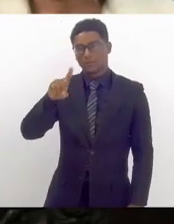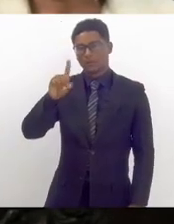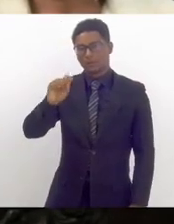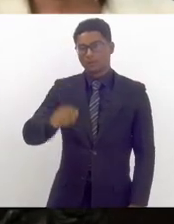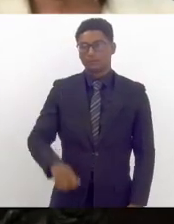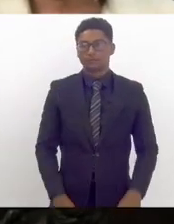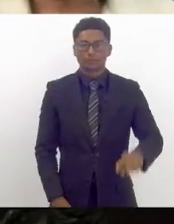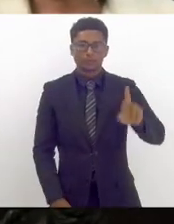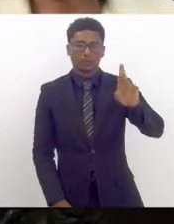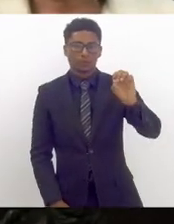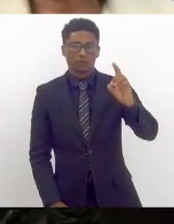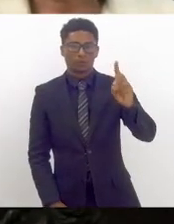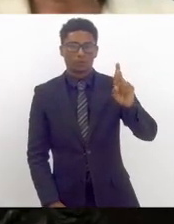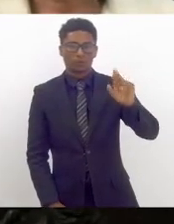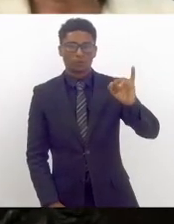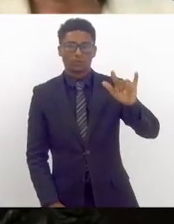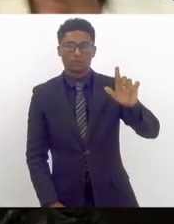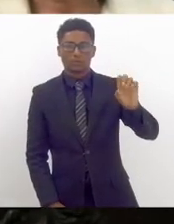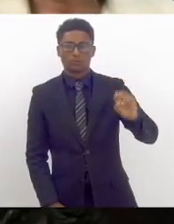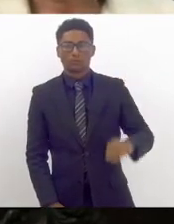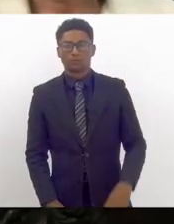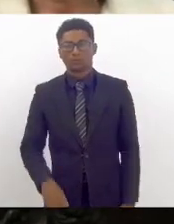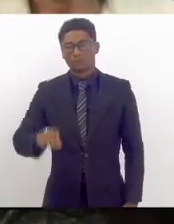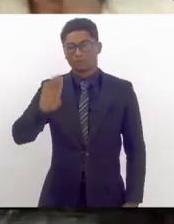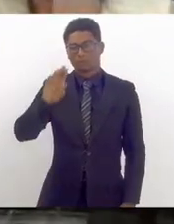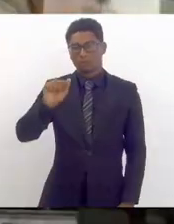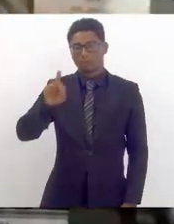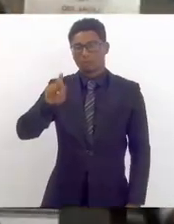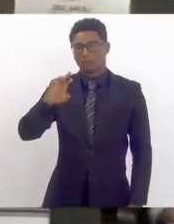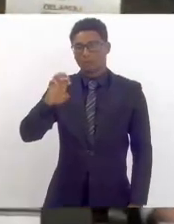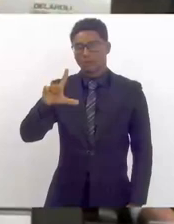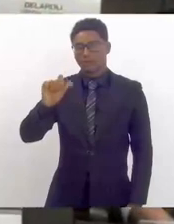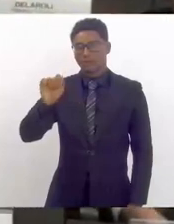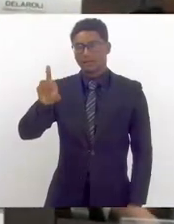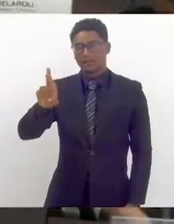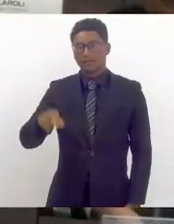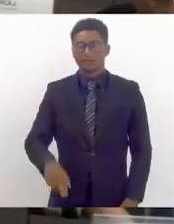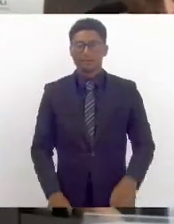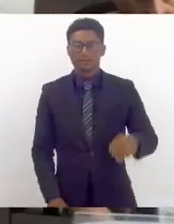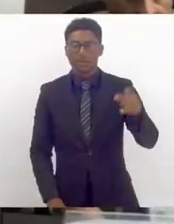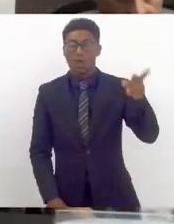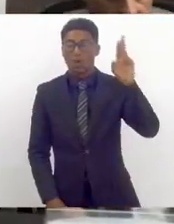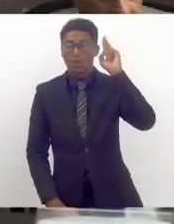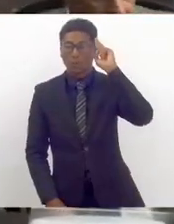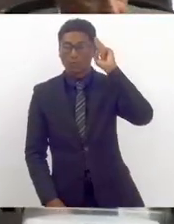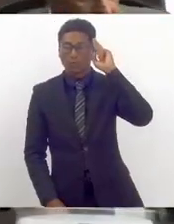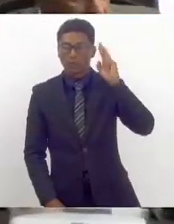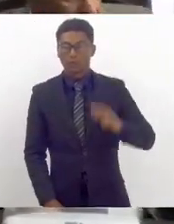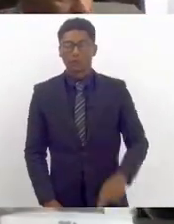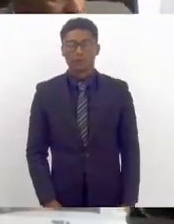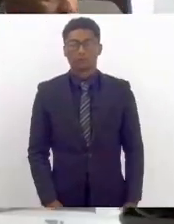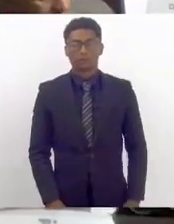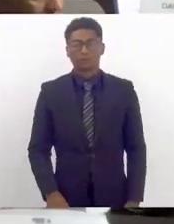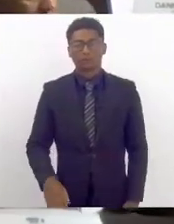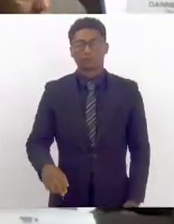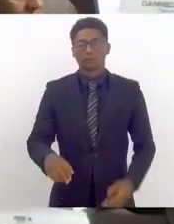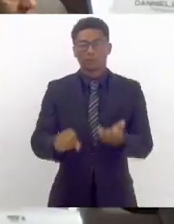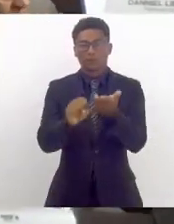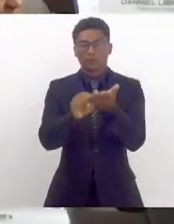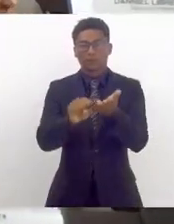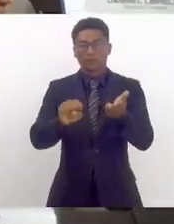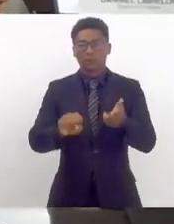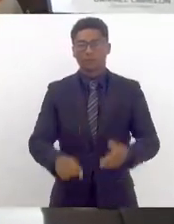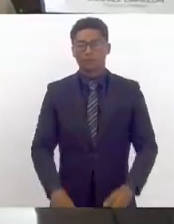Rodrigo Amorim, Rodrigo Bacelar, Rosenberg Reis, Samuel